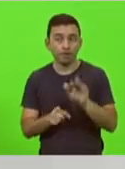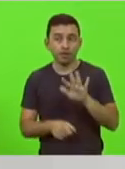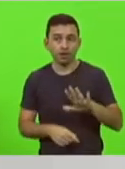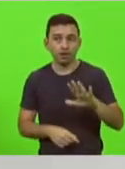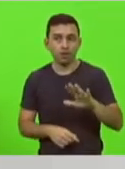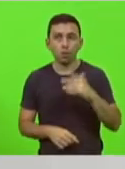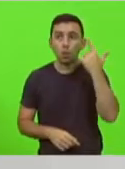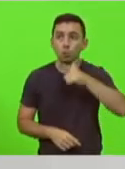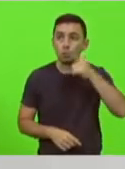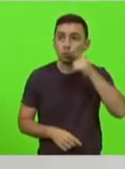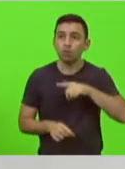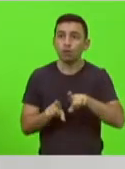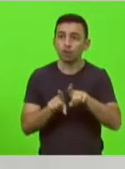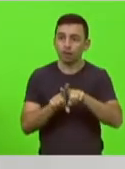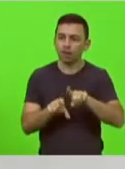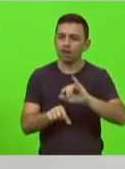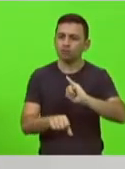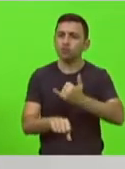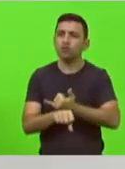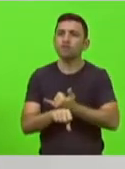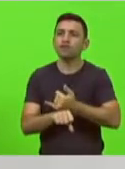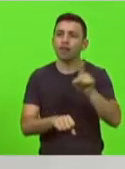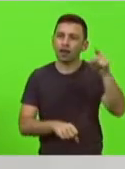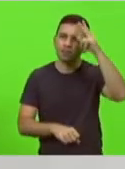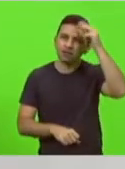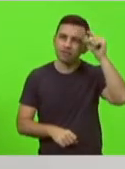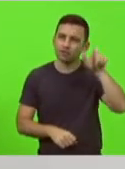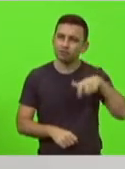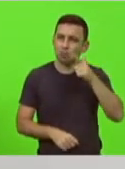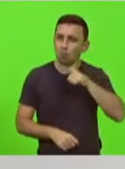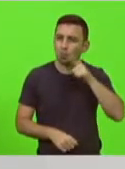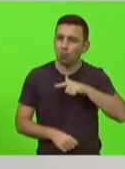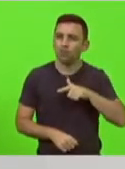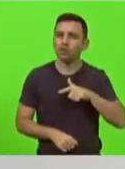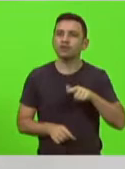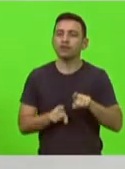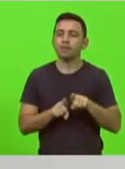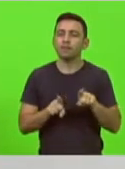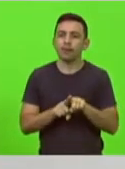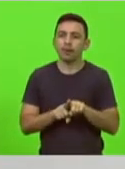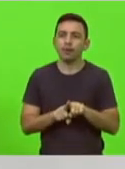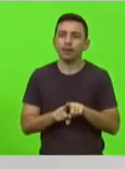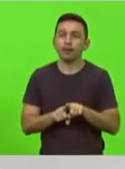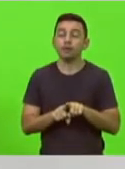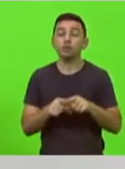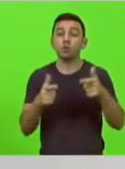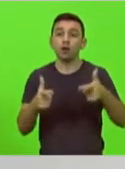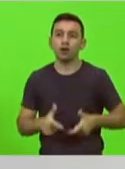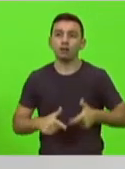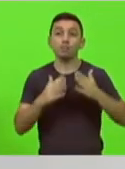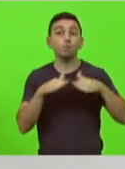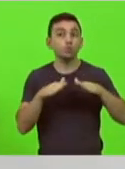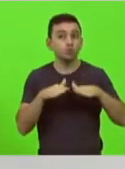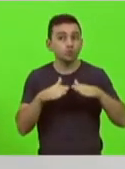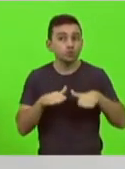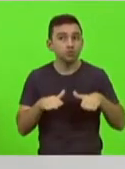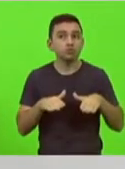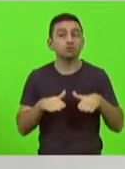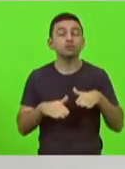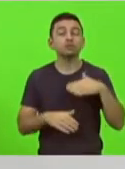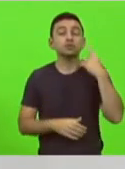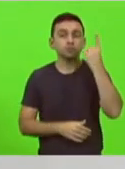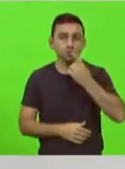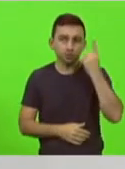de Joinville. Paulo Essel, além de prefeito da cidade de Brusque, ele foi